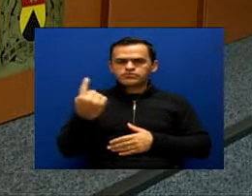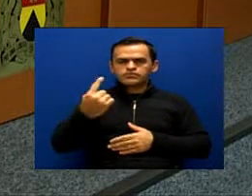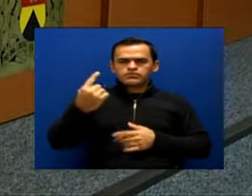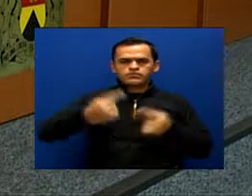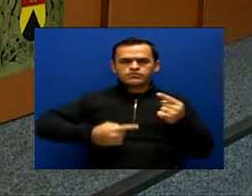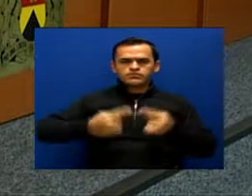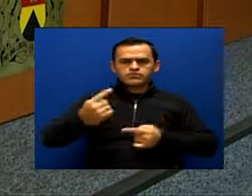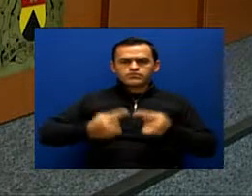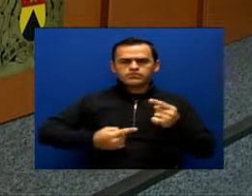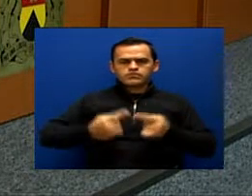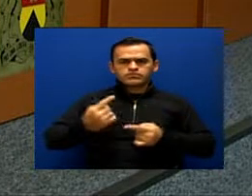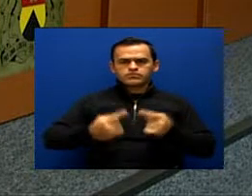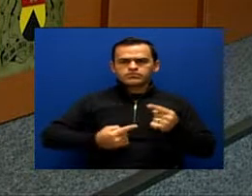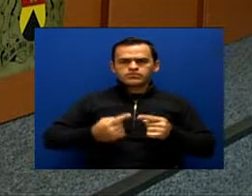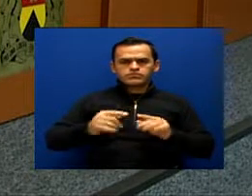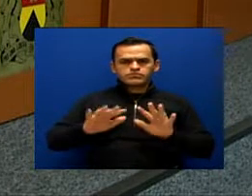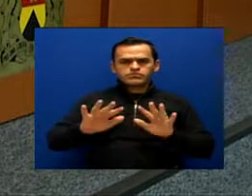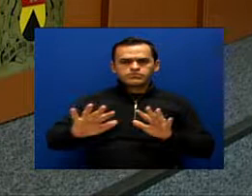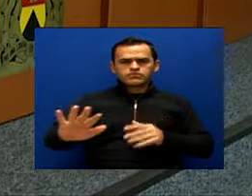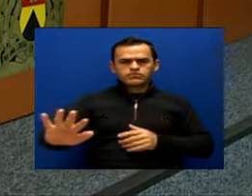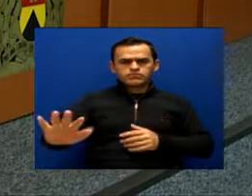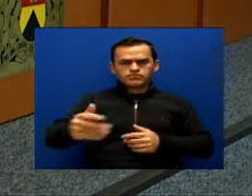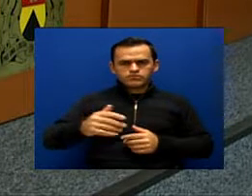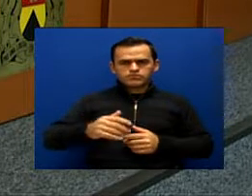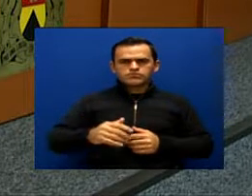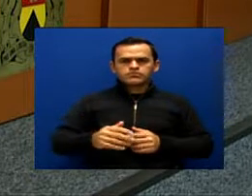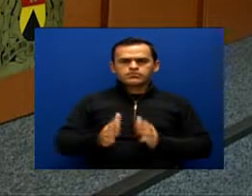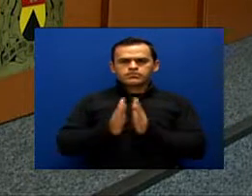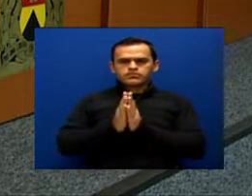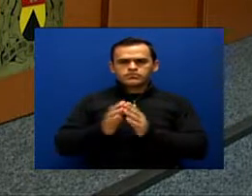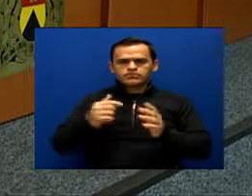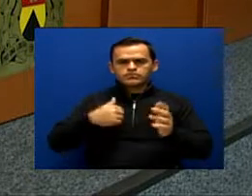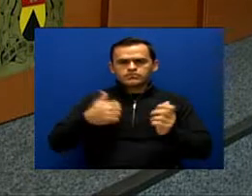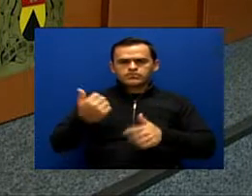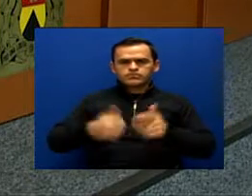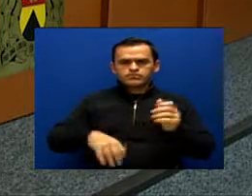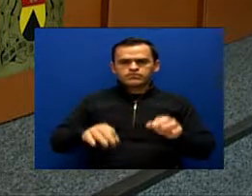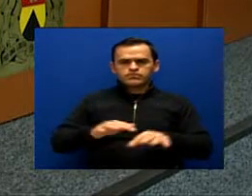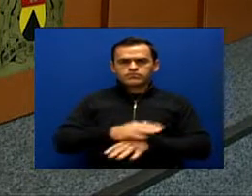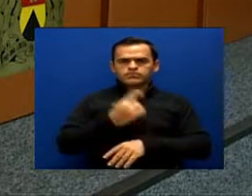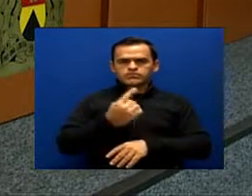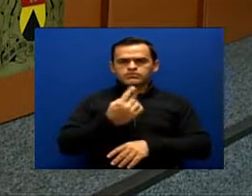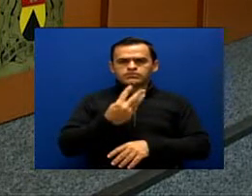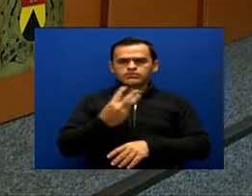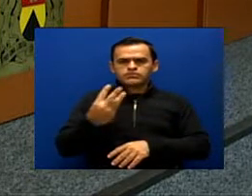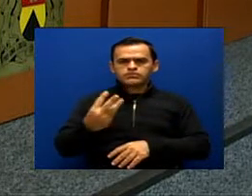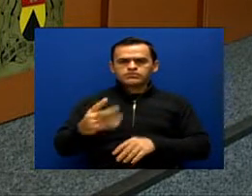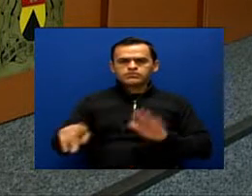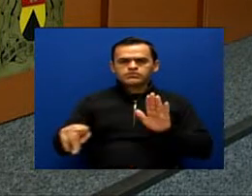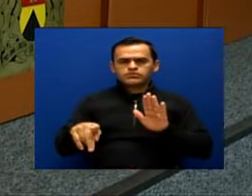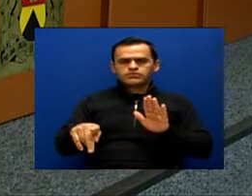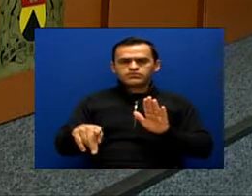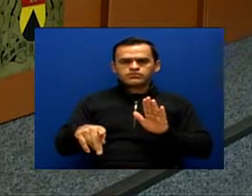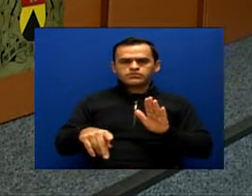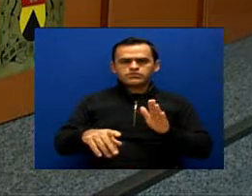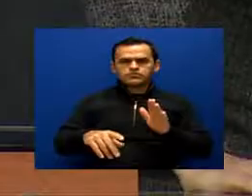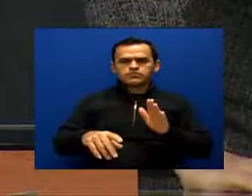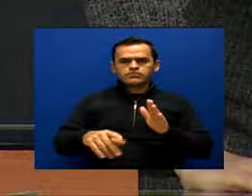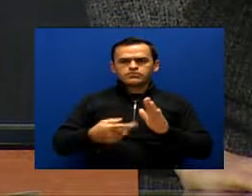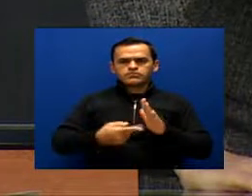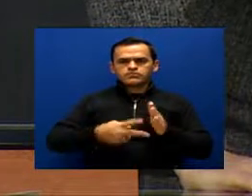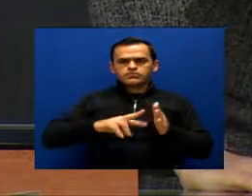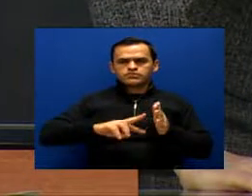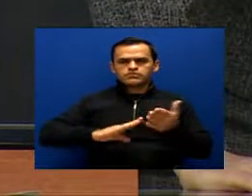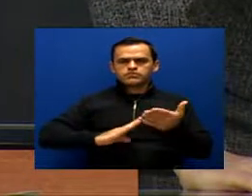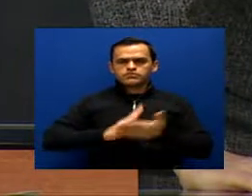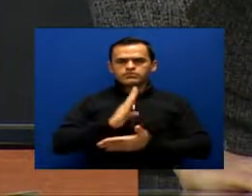vamos respeitar o não, não, posição. Não, espera, deixa eu só terminar, por gentileza, vereador. Projeto de lei 136 de Fernandes já foi investido e